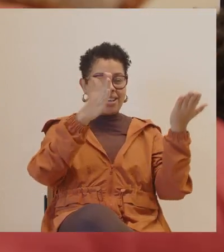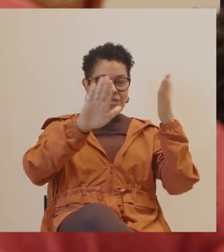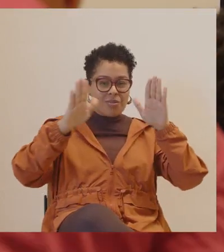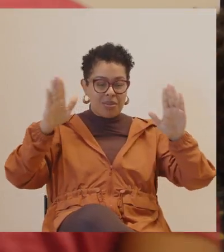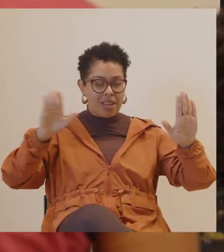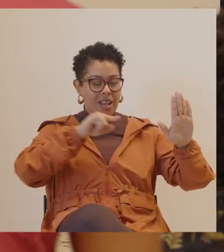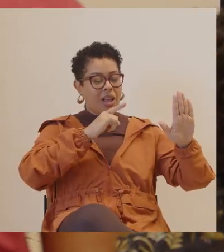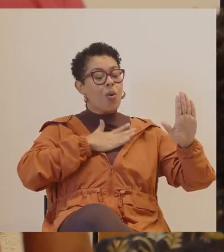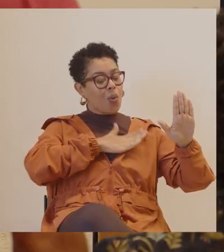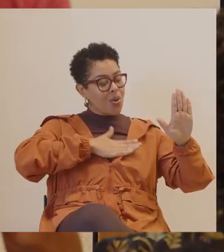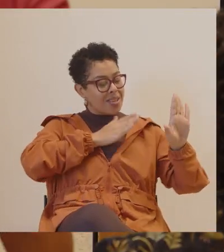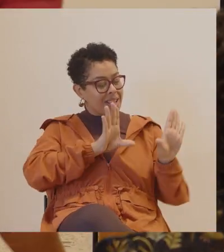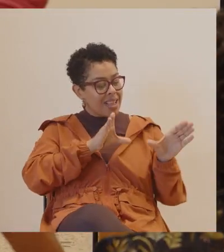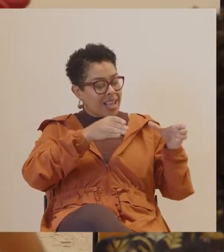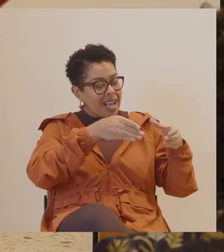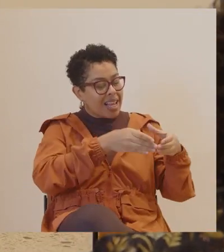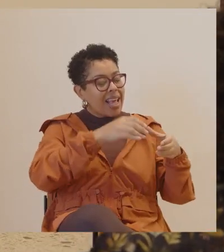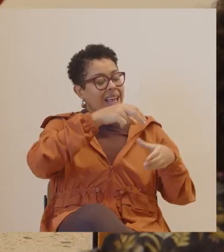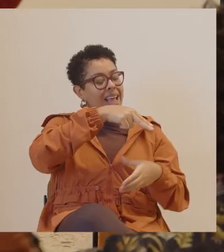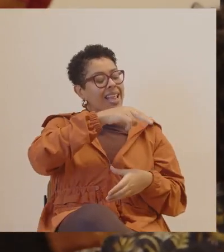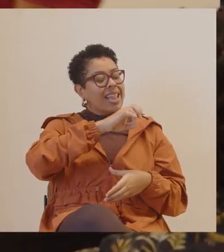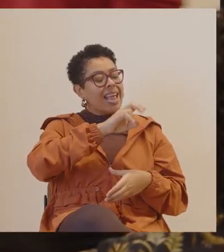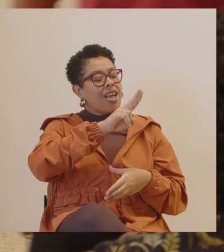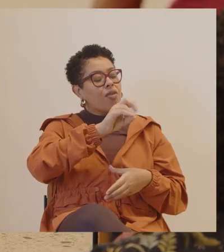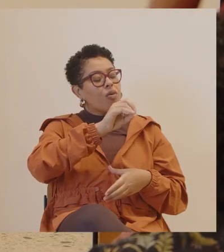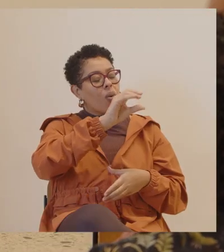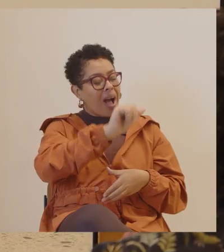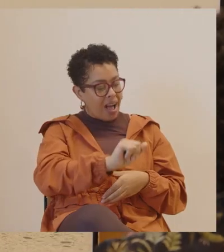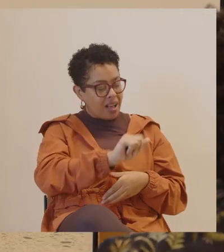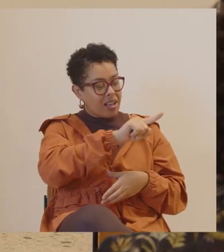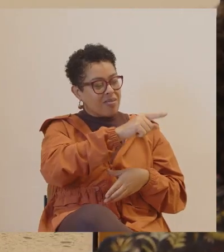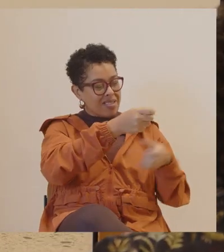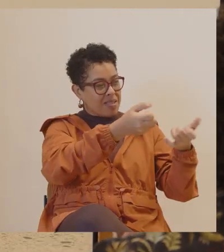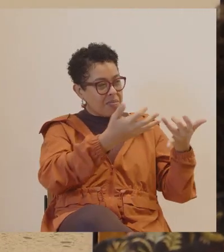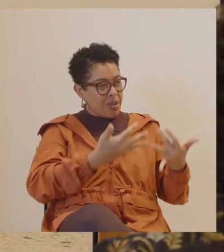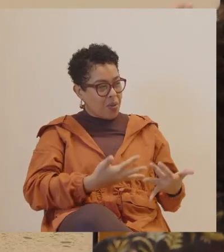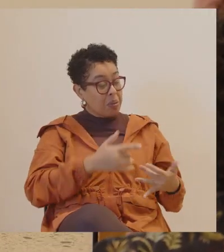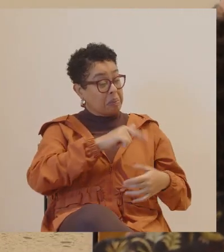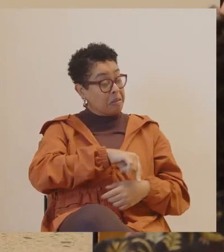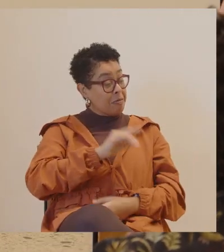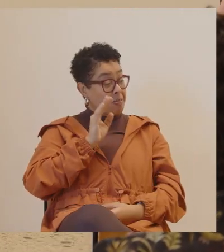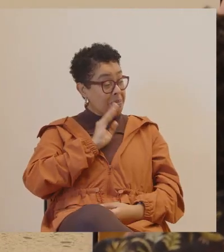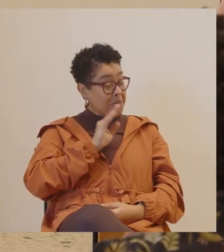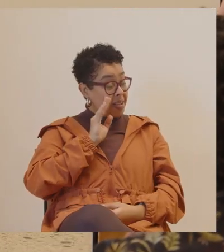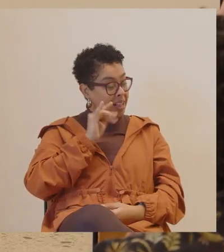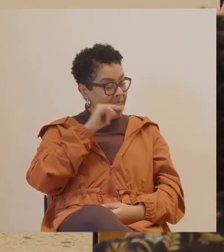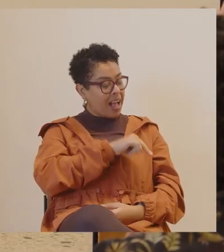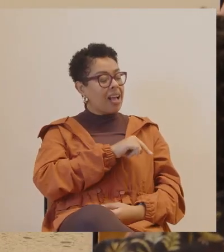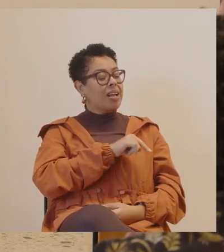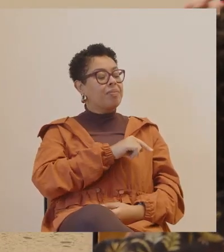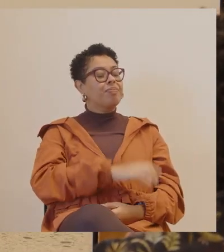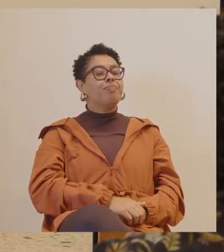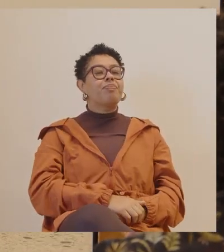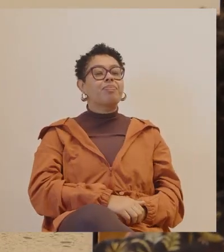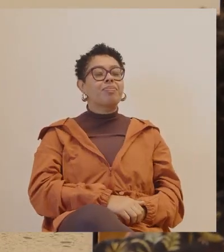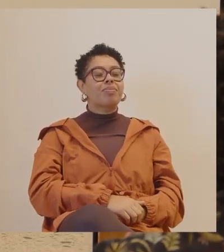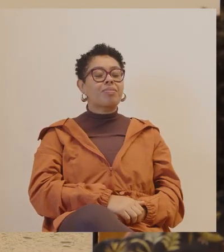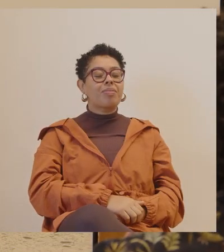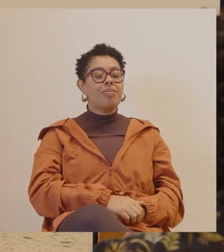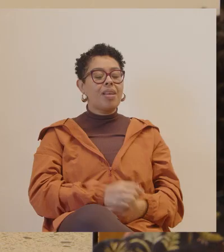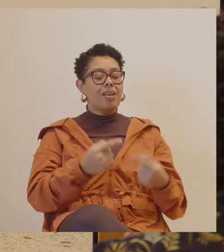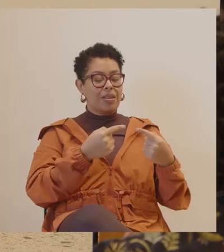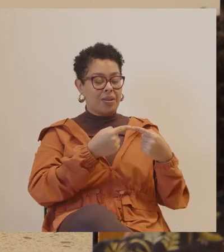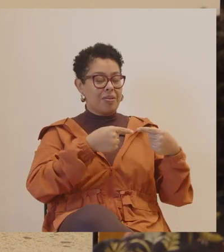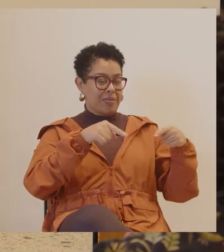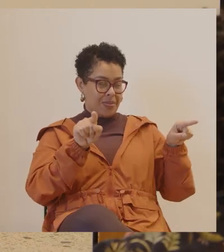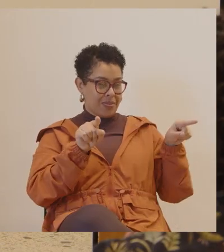da névoa, né, do fog que você comentou. E foi muito legal, na abertura da exposição, eu estava com um